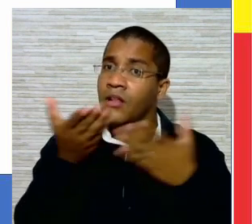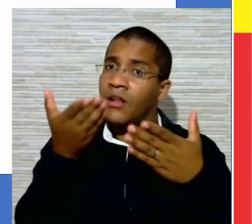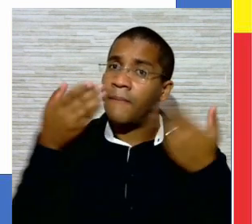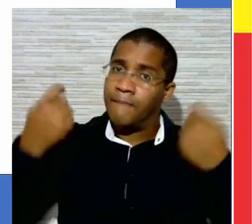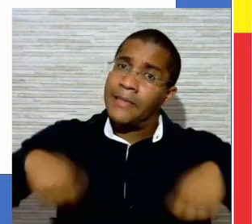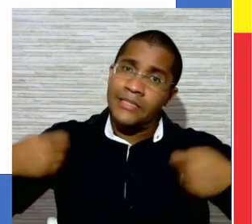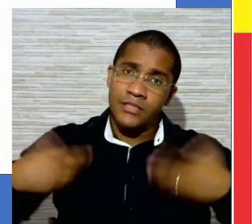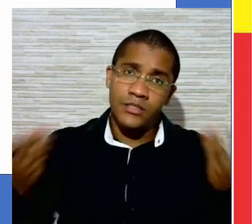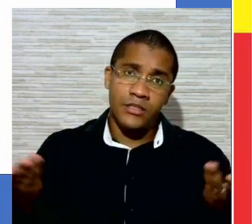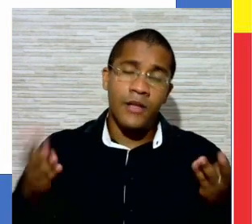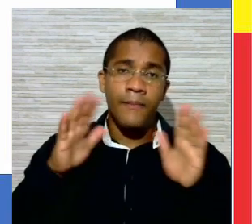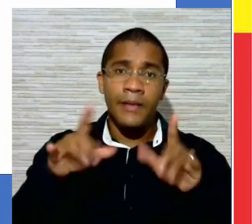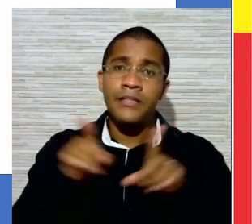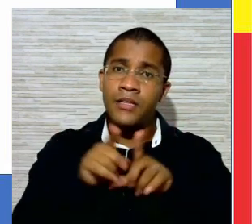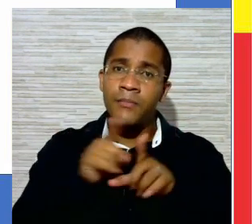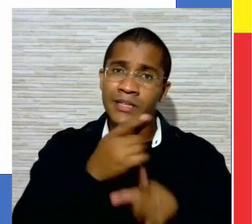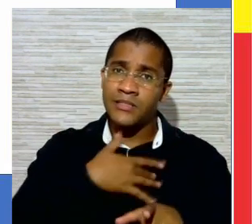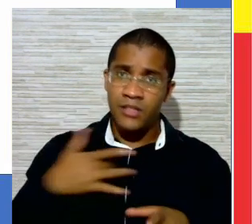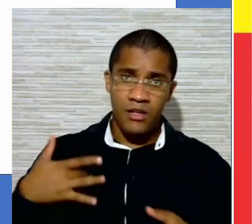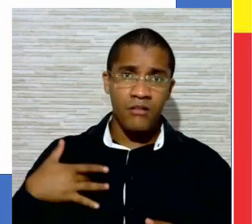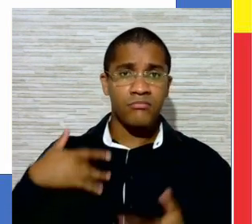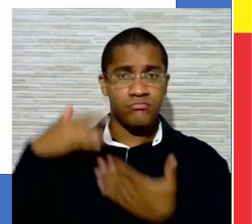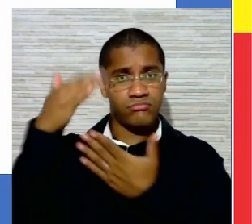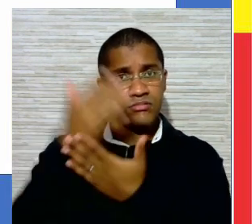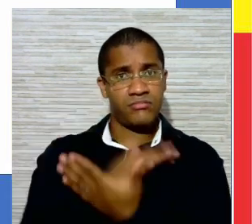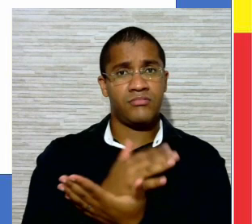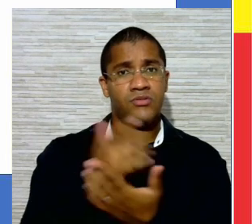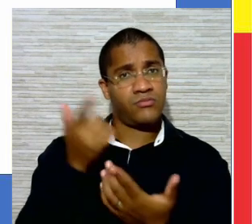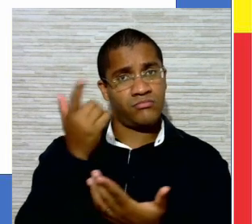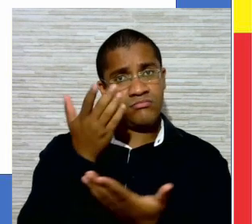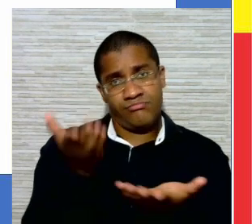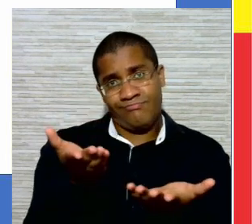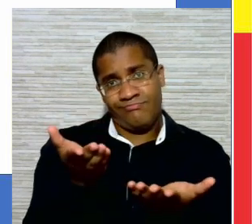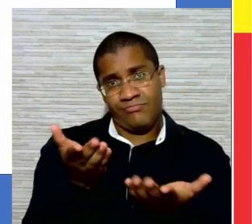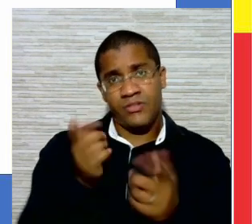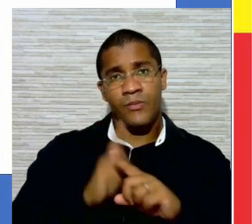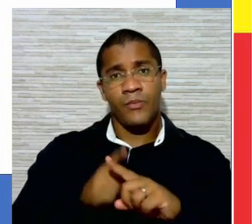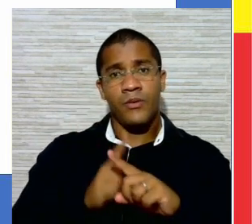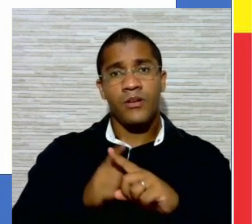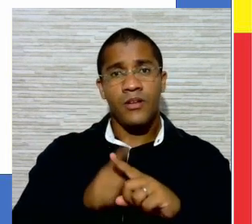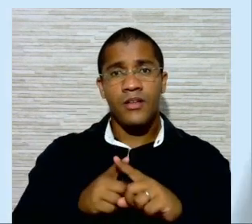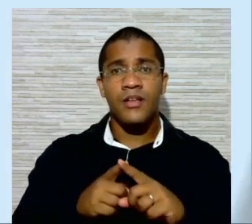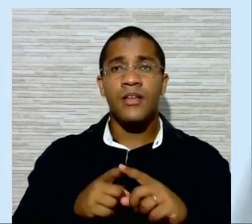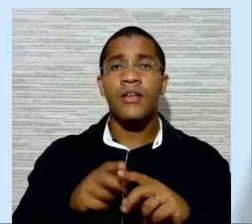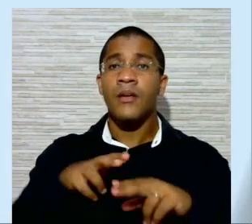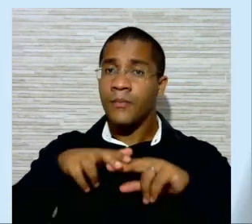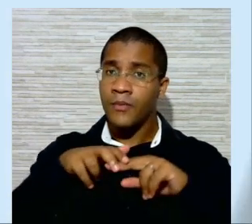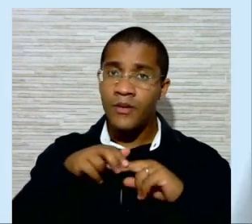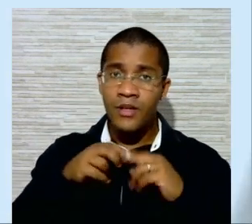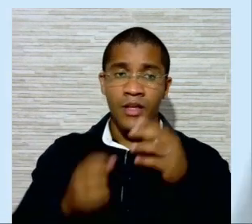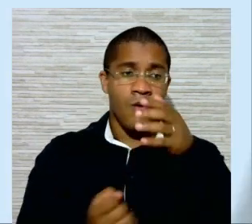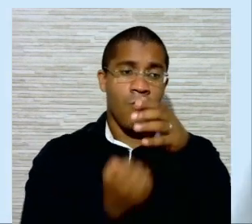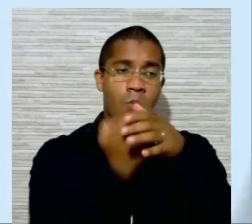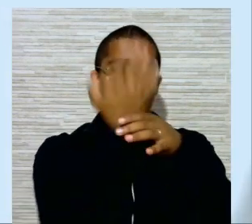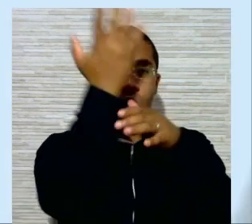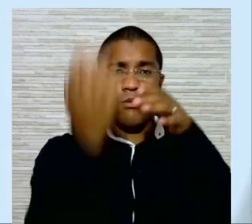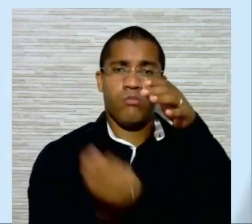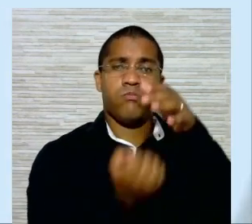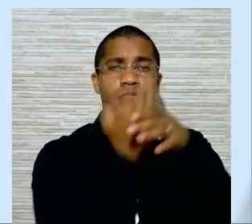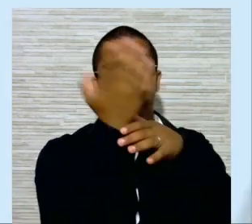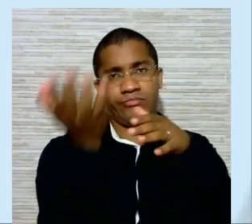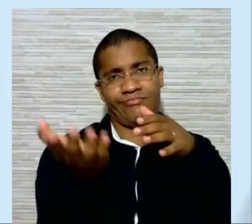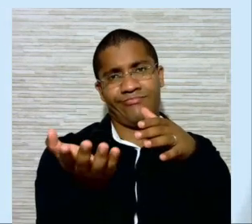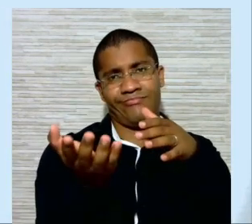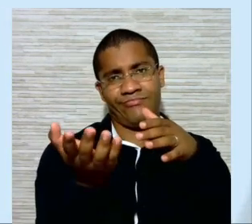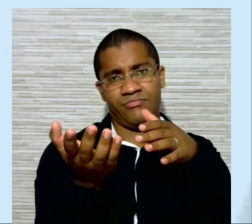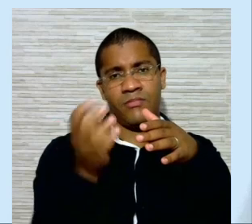hoje, tá? Afeta também a saúde das pessoas, como a gente vem conversando, né? A saúde das pessoas ela vai ser afetada por conta da emissão de gás